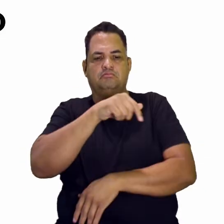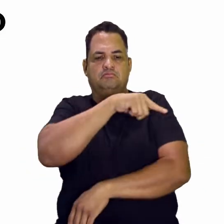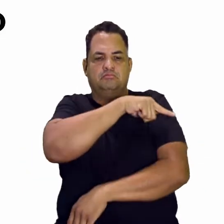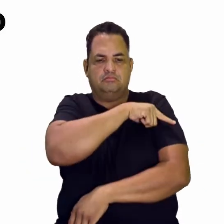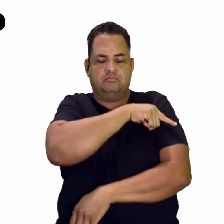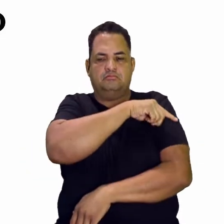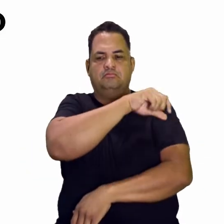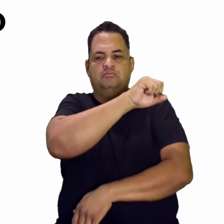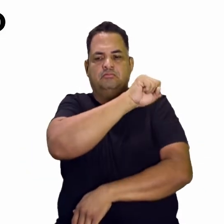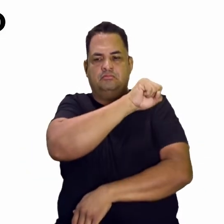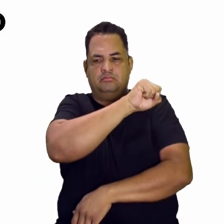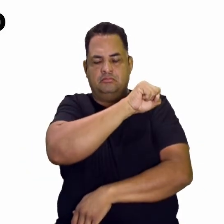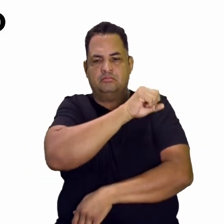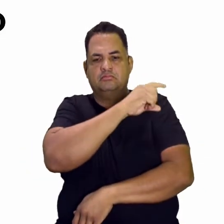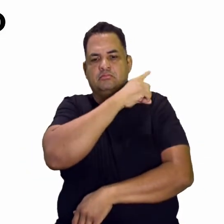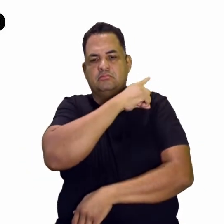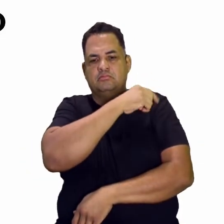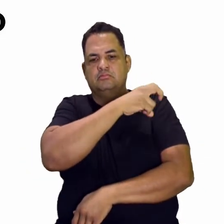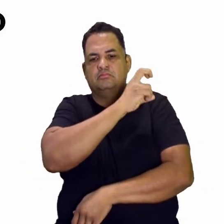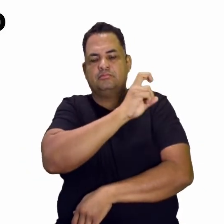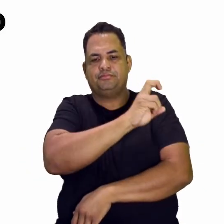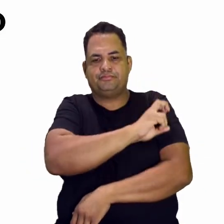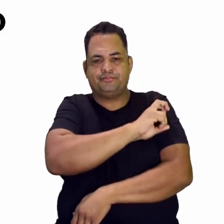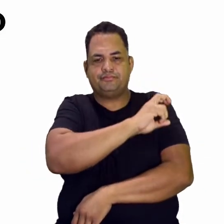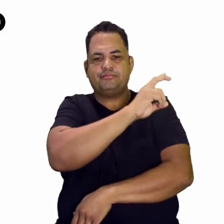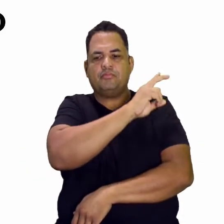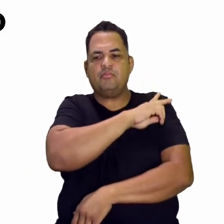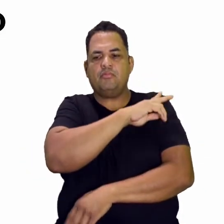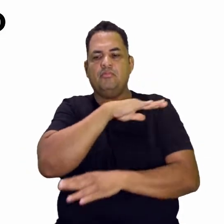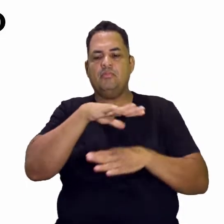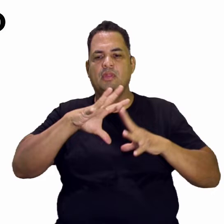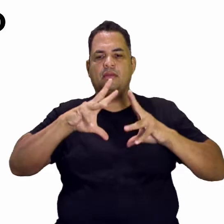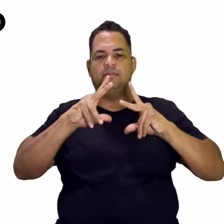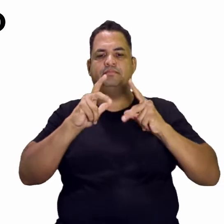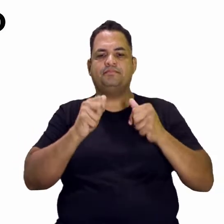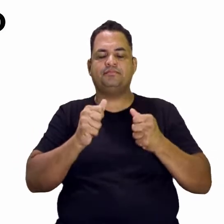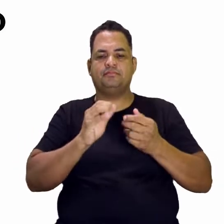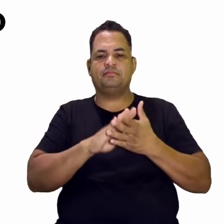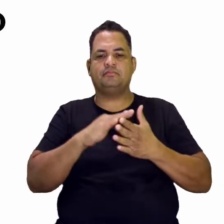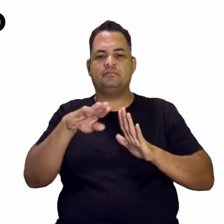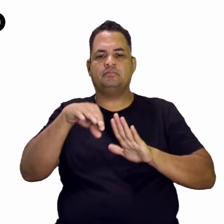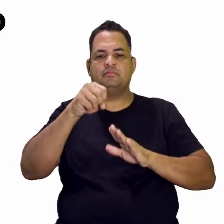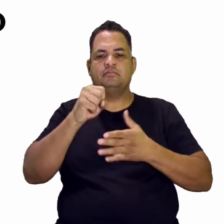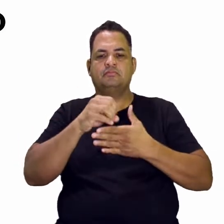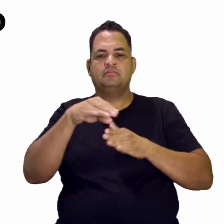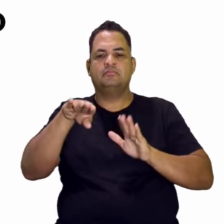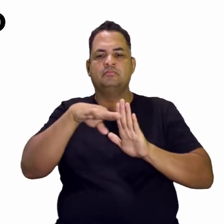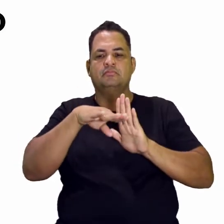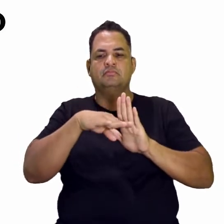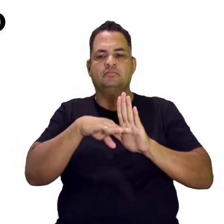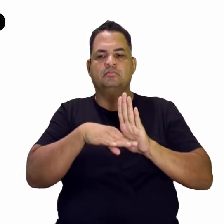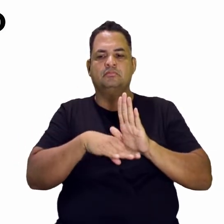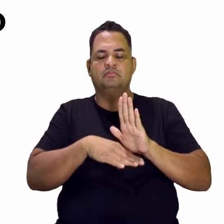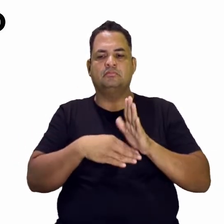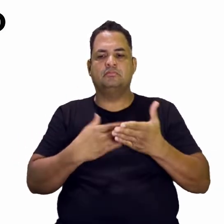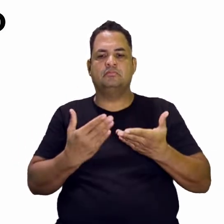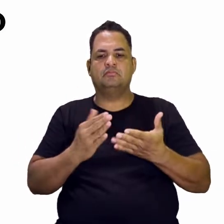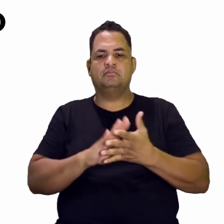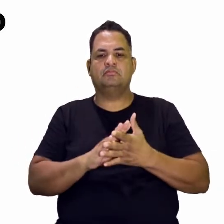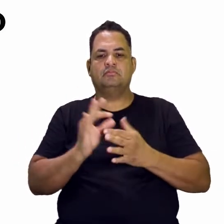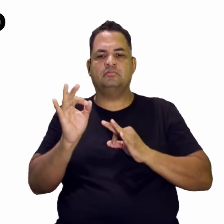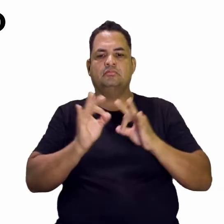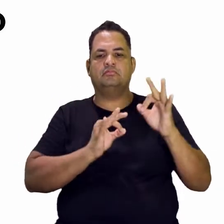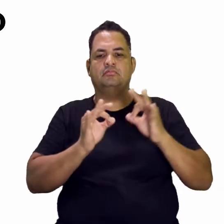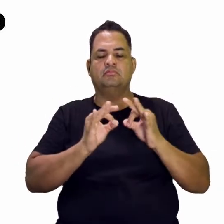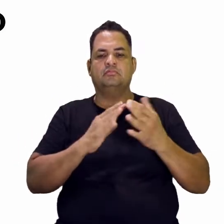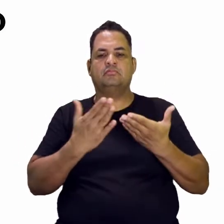ano, primeiro ano, 5º ano, né? Enfim, tudo isso está classificado, essa classificação, ela é